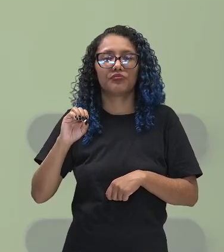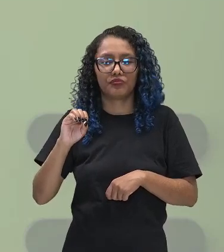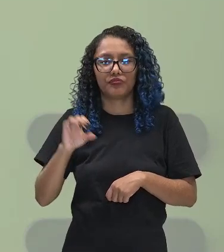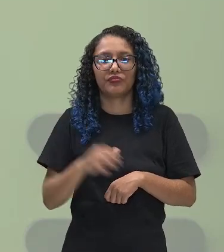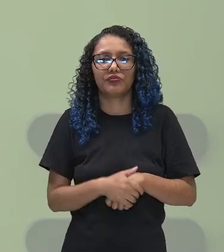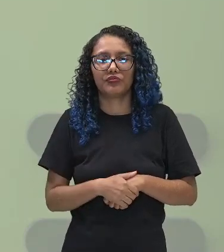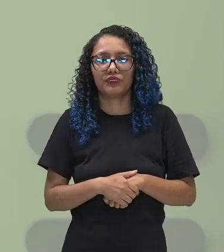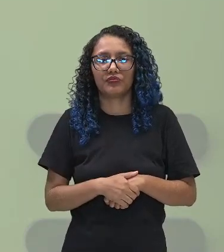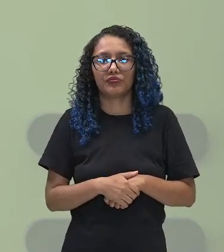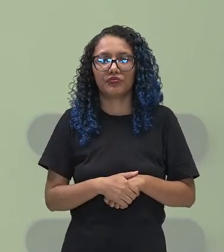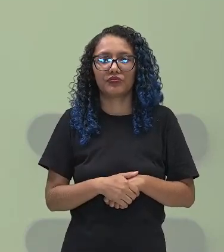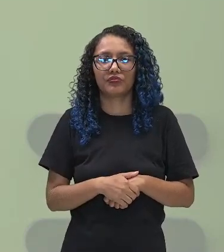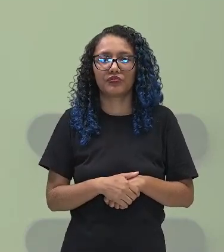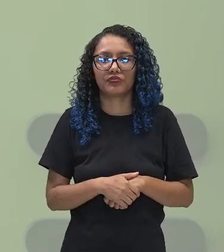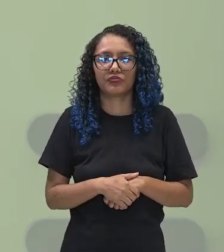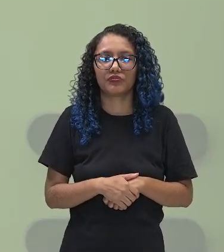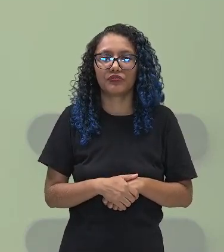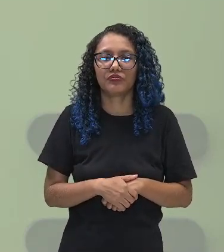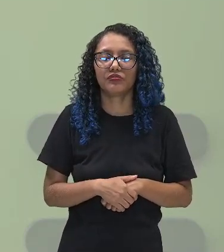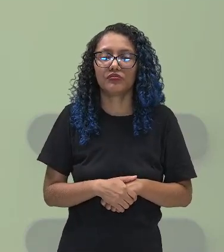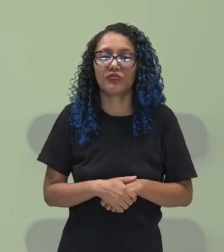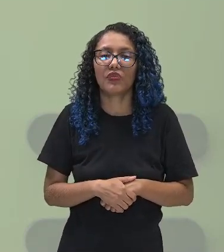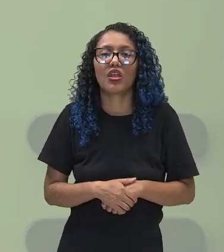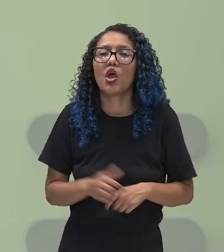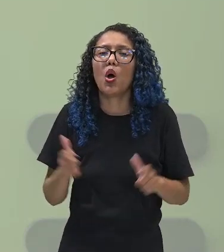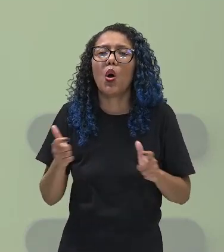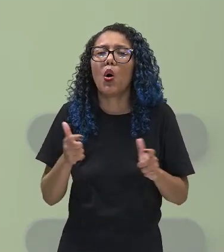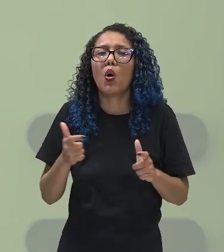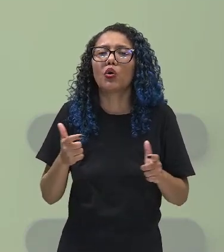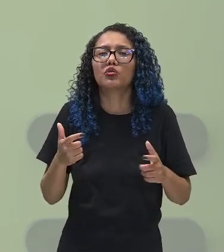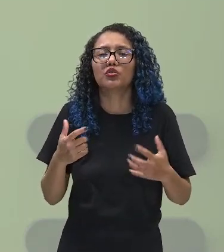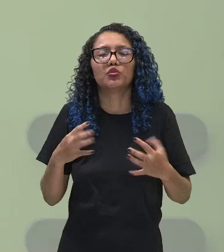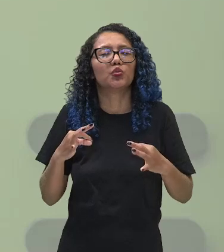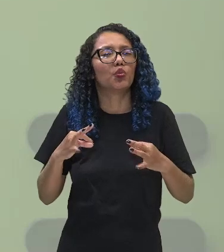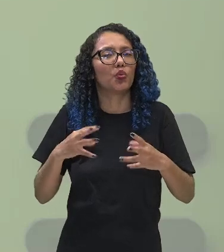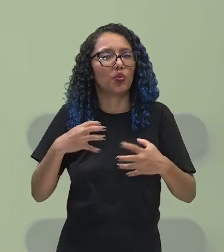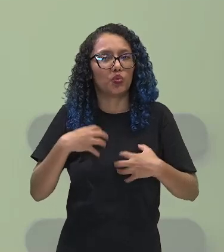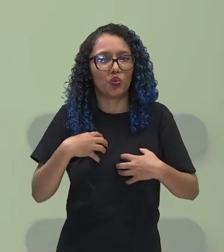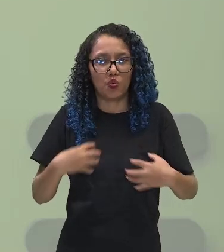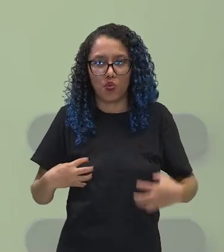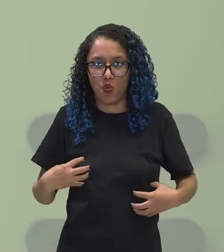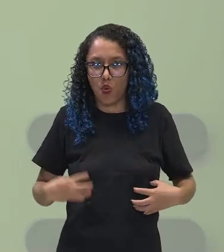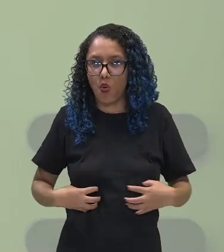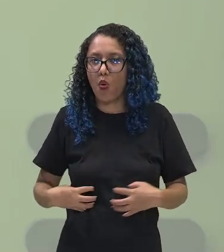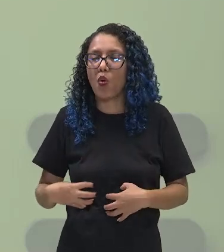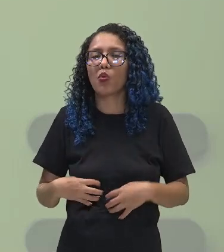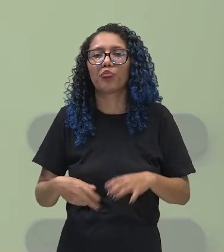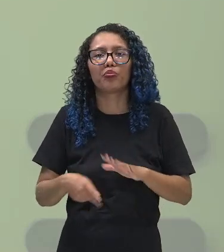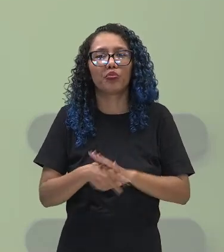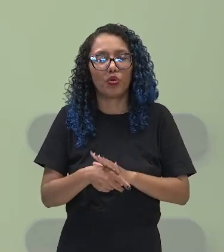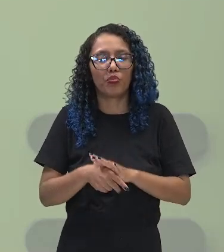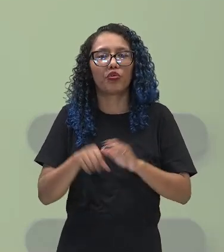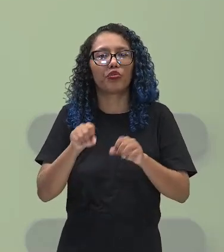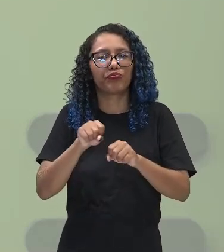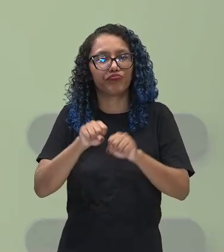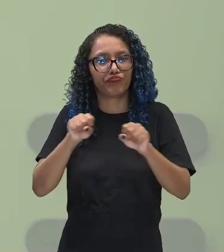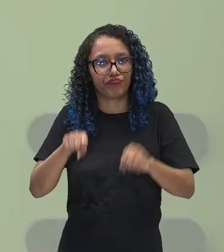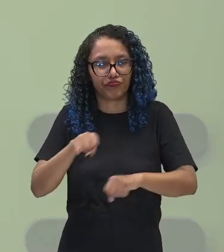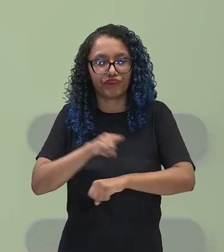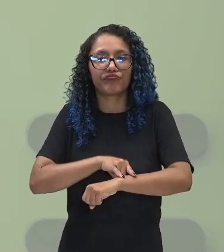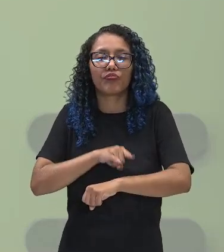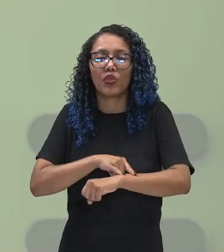a ser acometida, a ser invadida em todos os órgãos do sistema urinário. Então, tem que ter muito cuidado